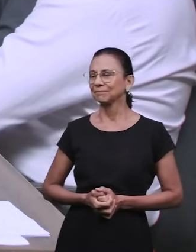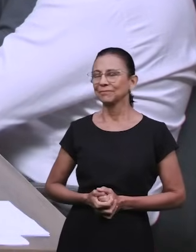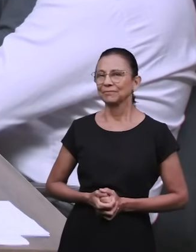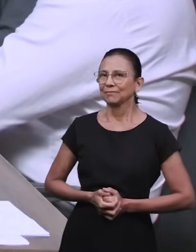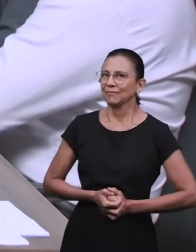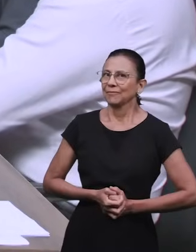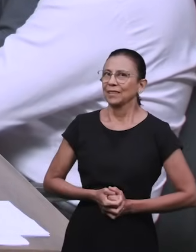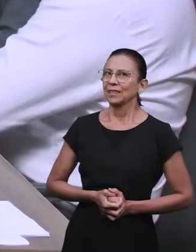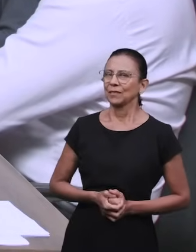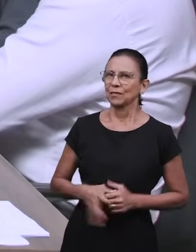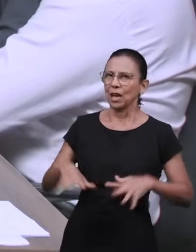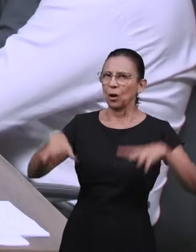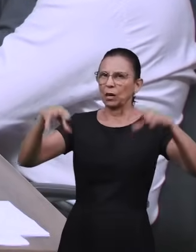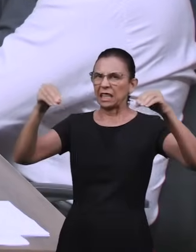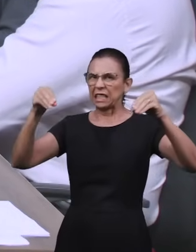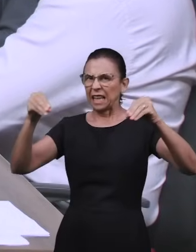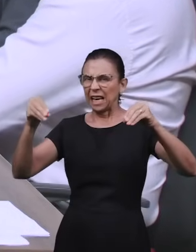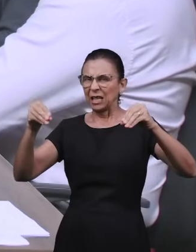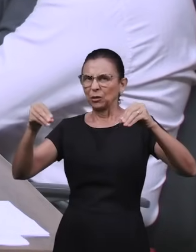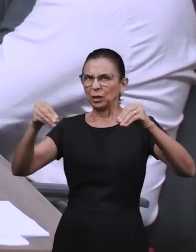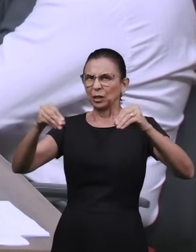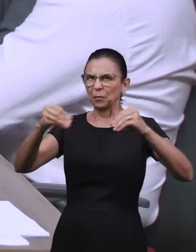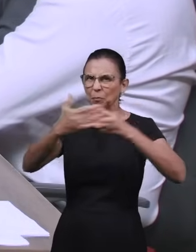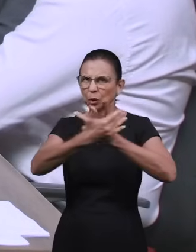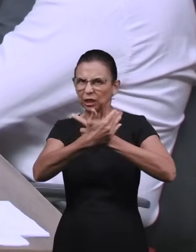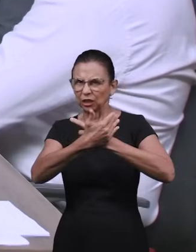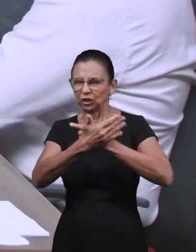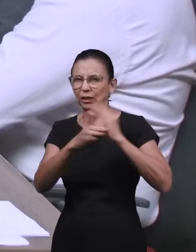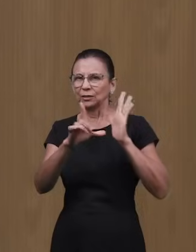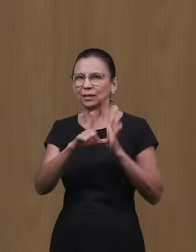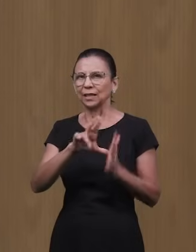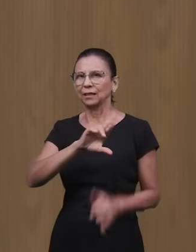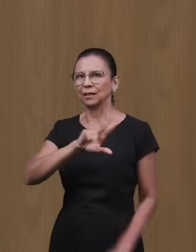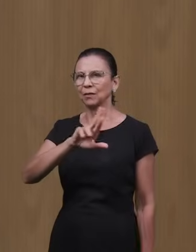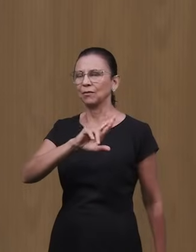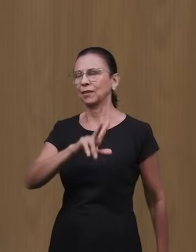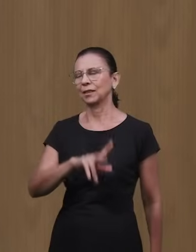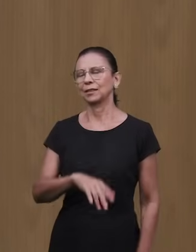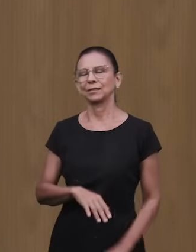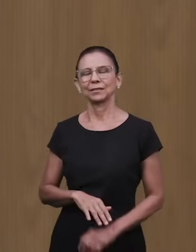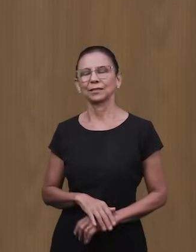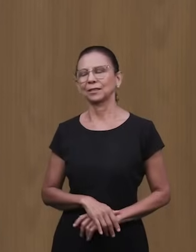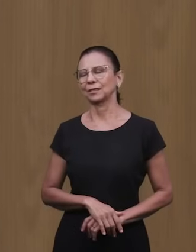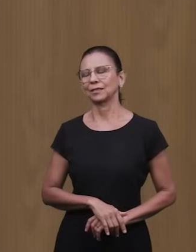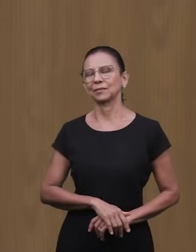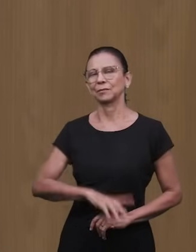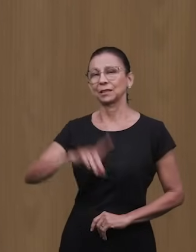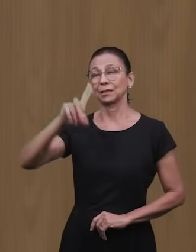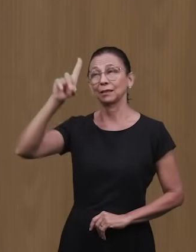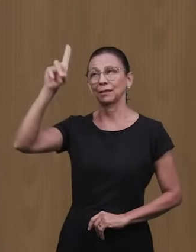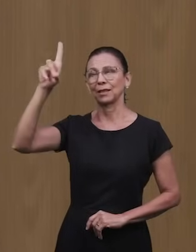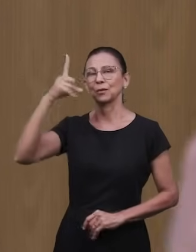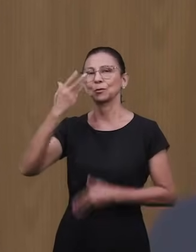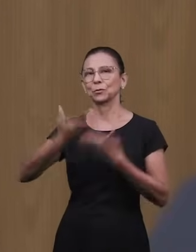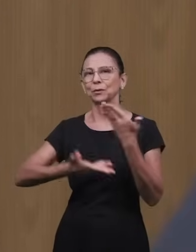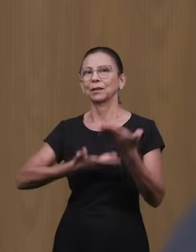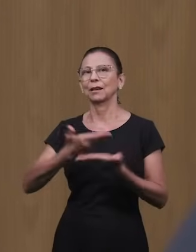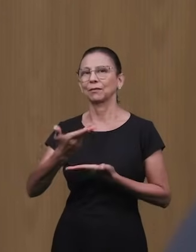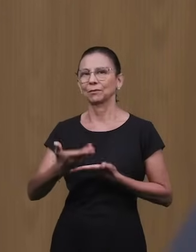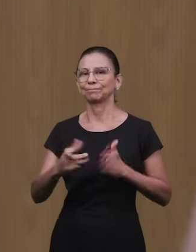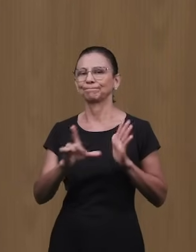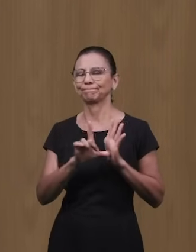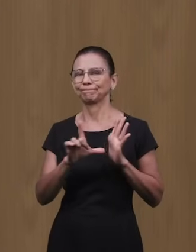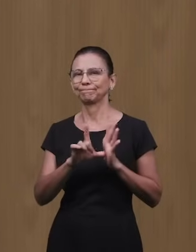sua fortaleza não era o castelo, mas como também o ungido Tiago mencionou, a fortaleza.